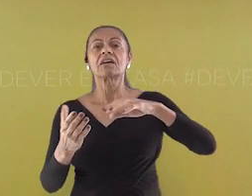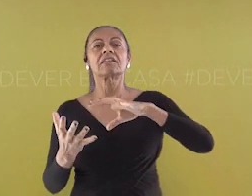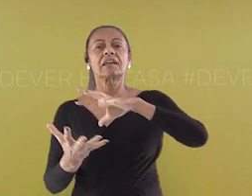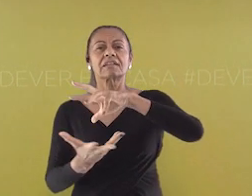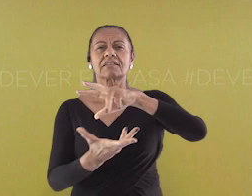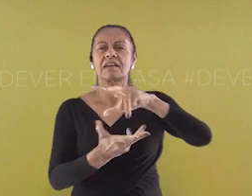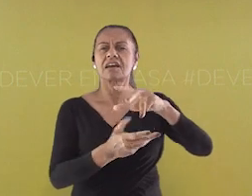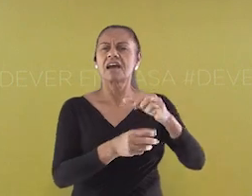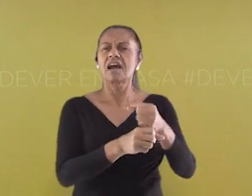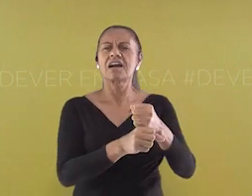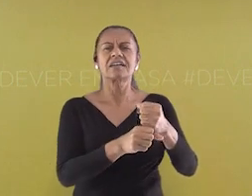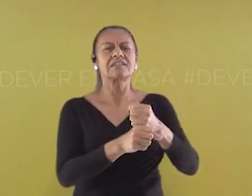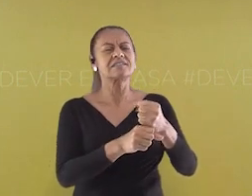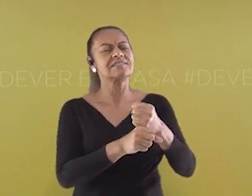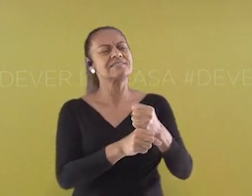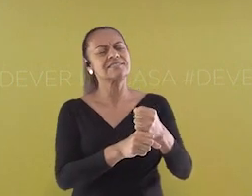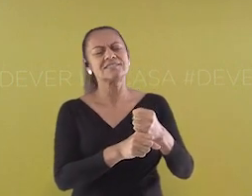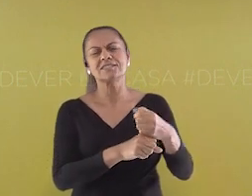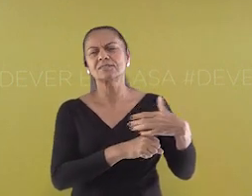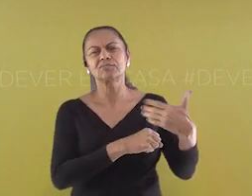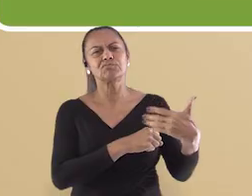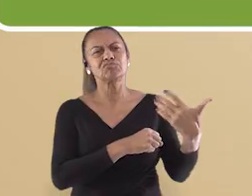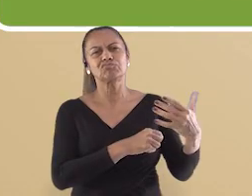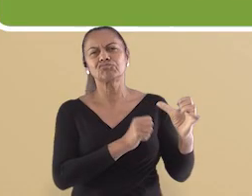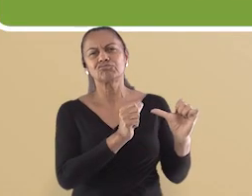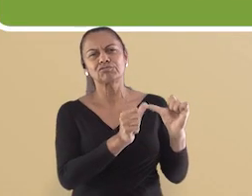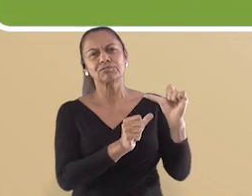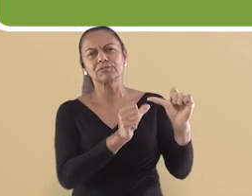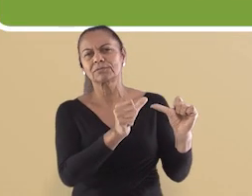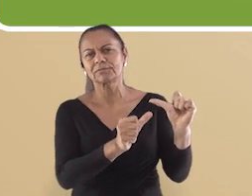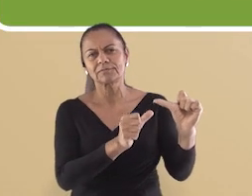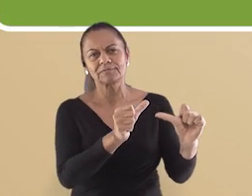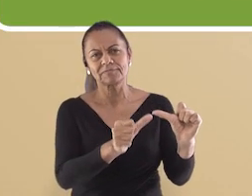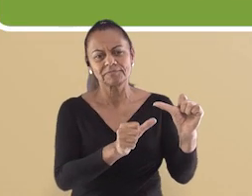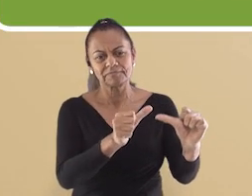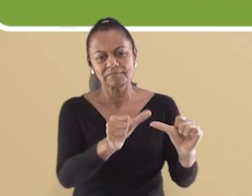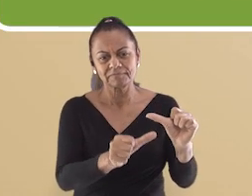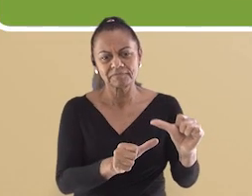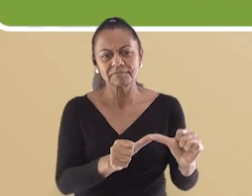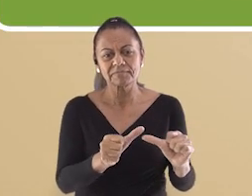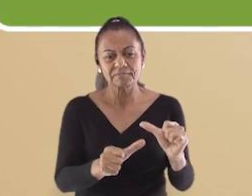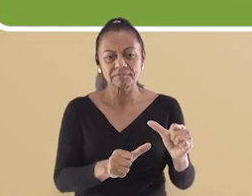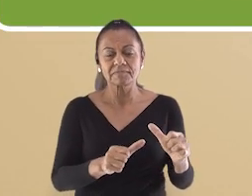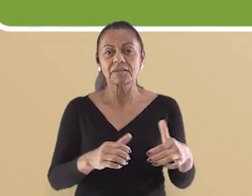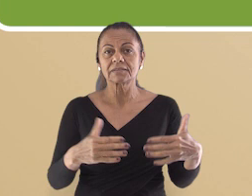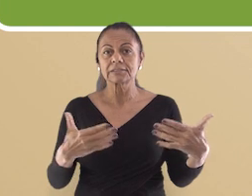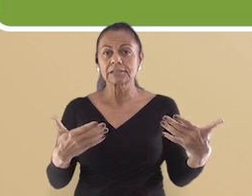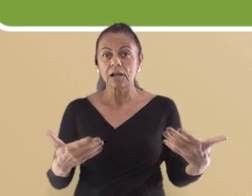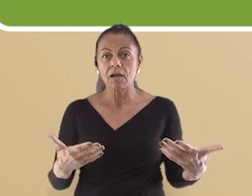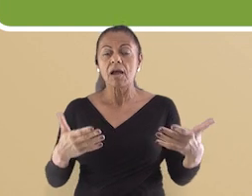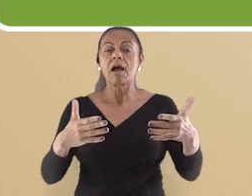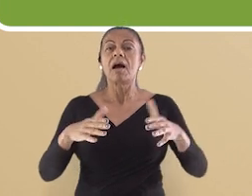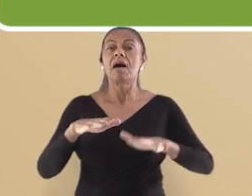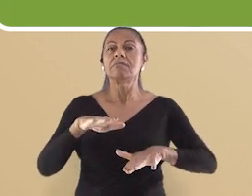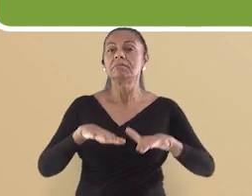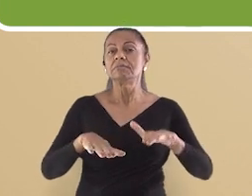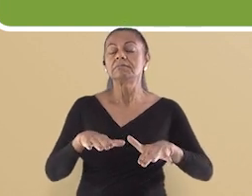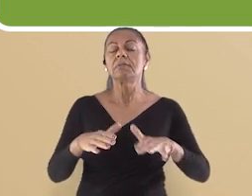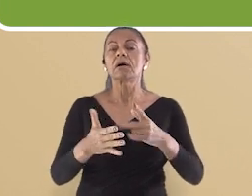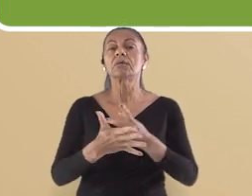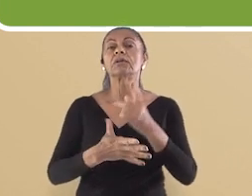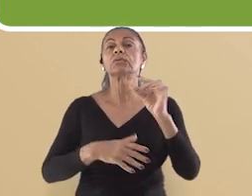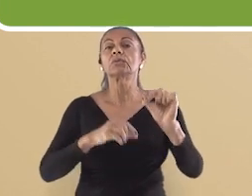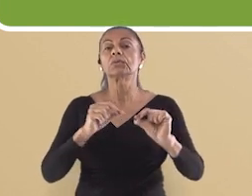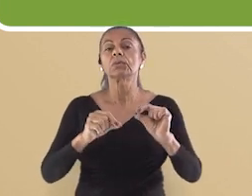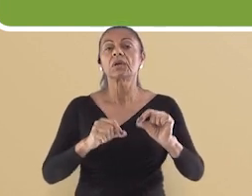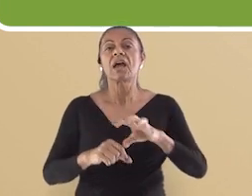vida na Terra há milhões de anos. Quando estes fenômenos se intensificam e levam à morte e